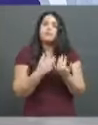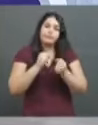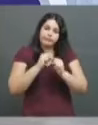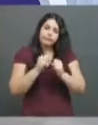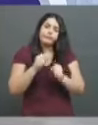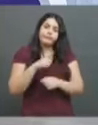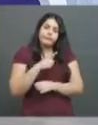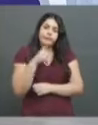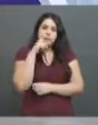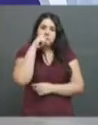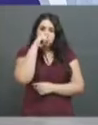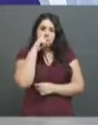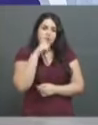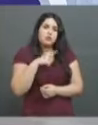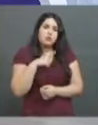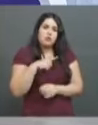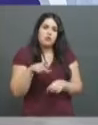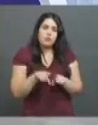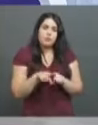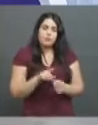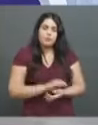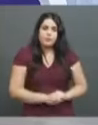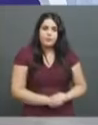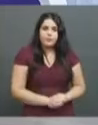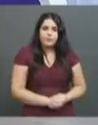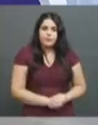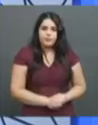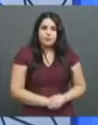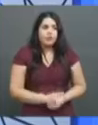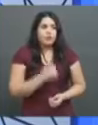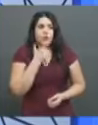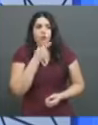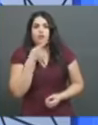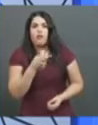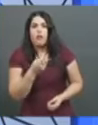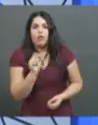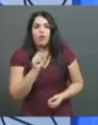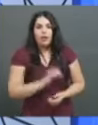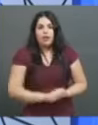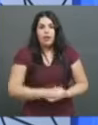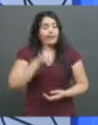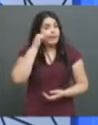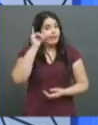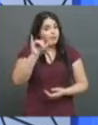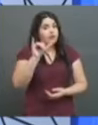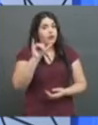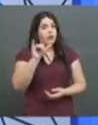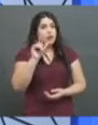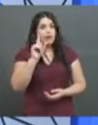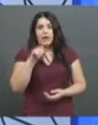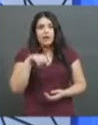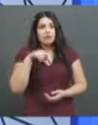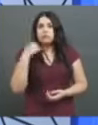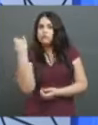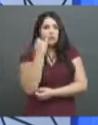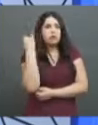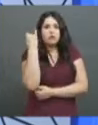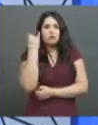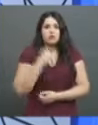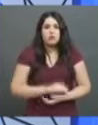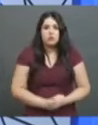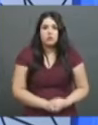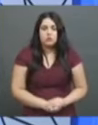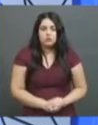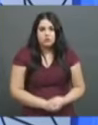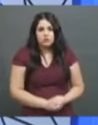doença aumentar. Então, não há como negar que as medidas preventivas são fundamentais.